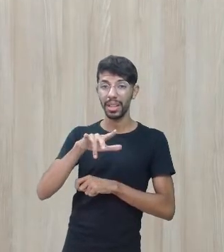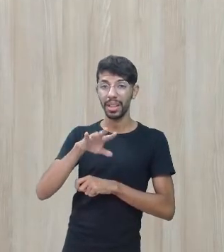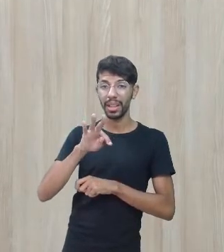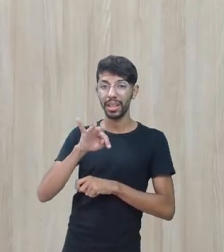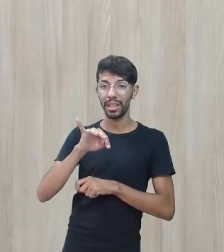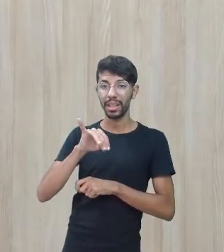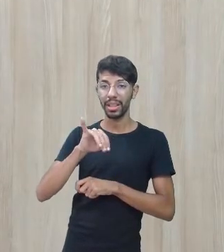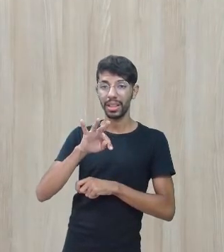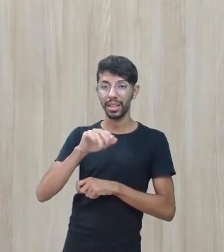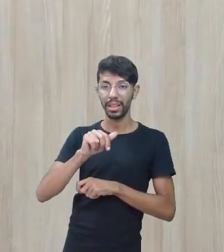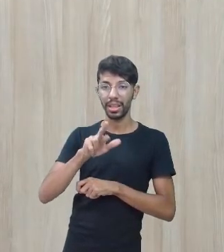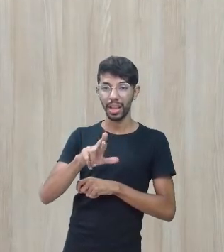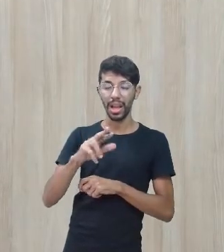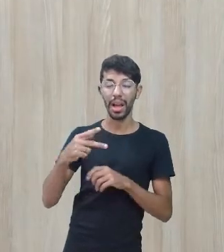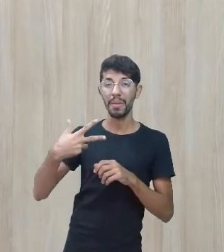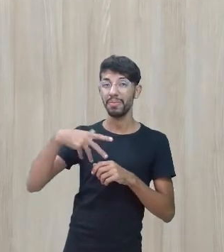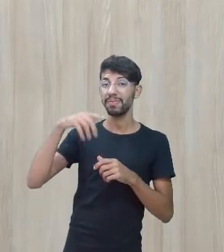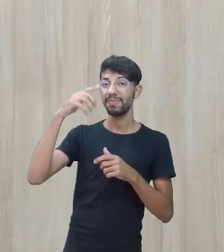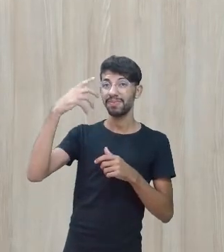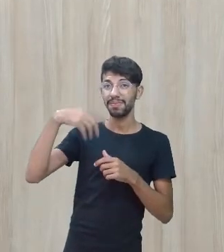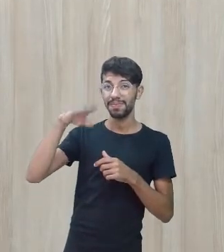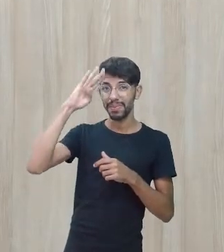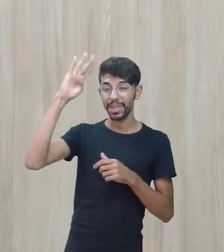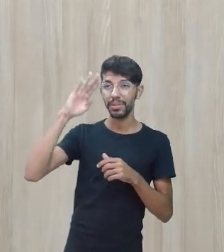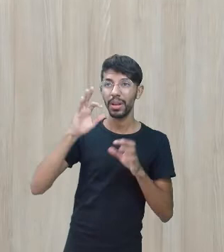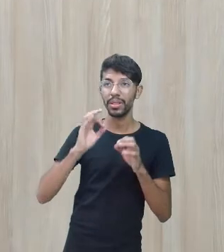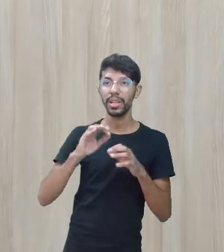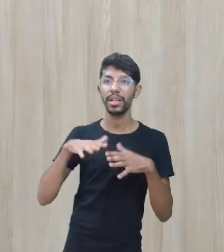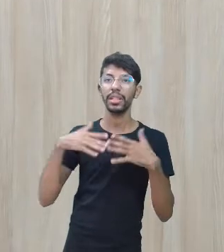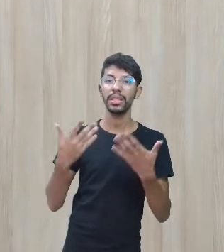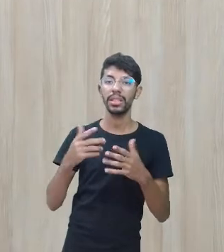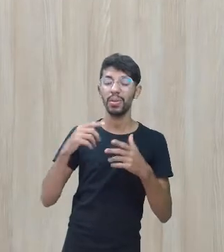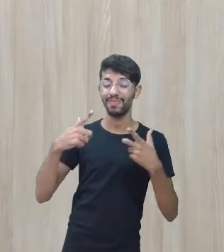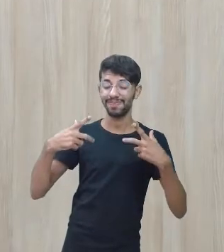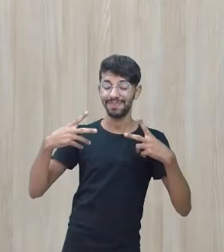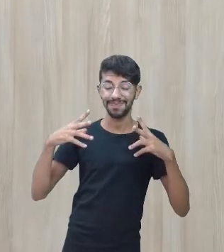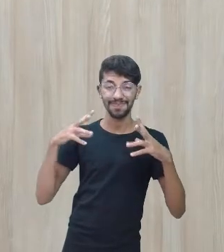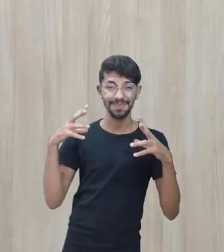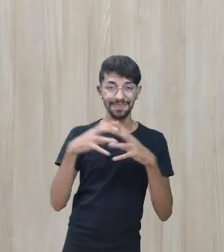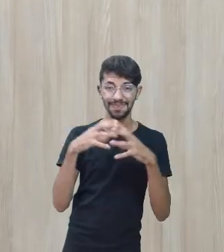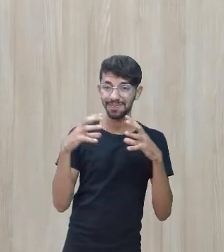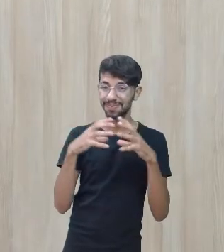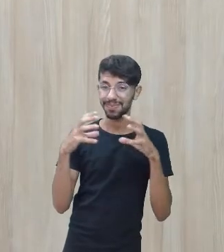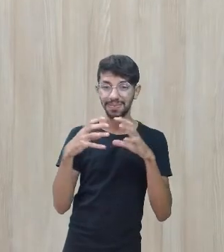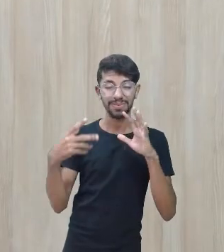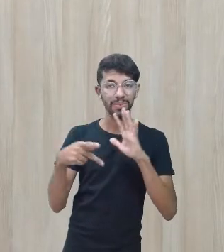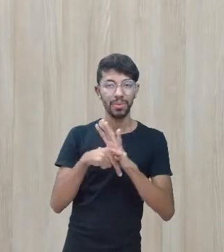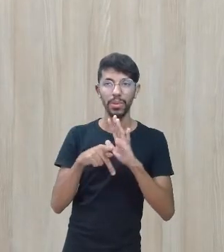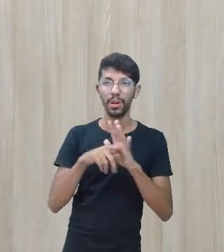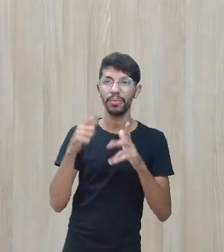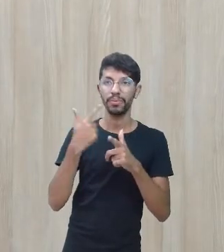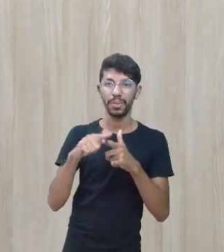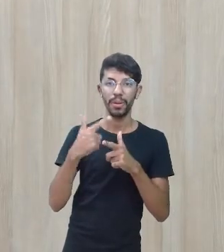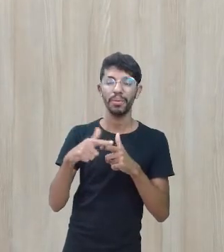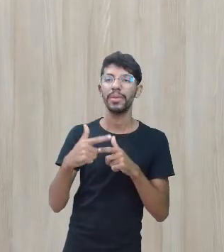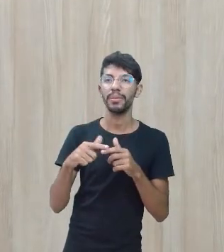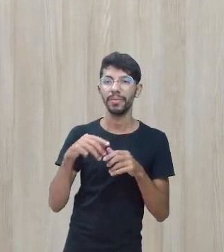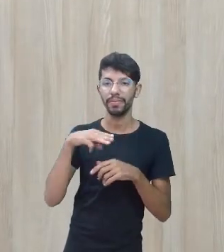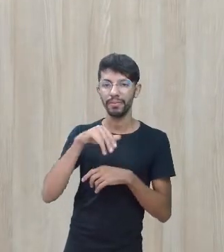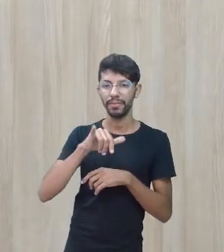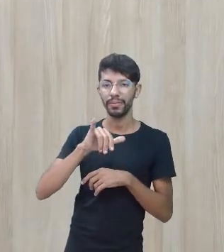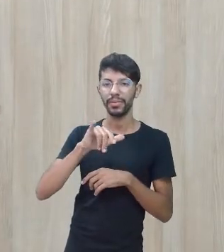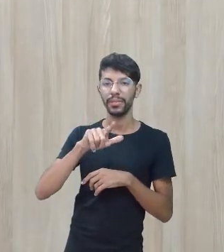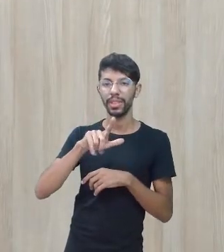outros momentos pode ser problematizado, mas entendo aí como uma grande confusão militar. Então, isso também contribuiu muito para